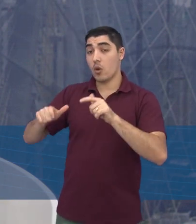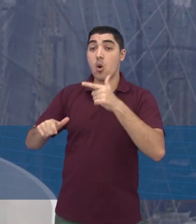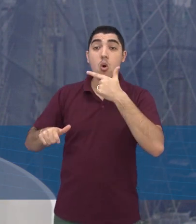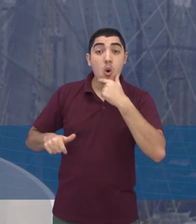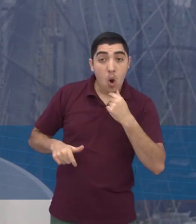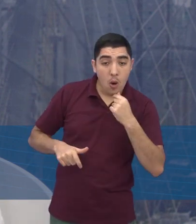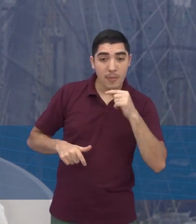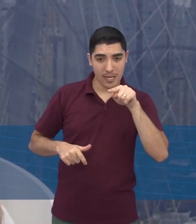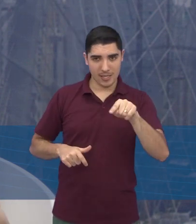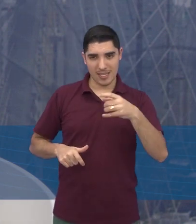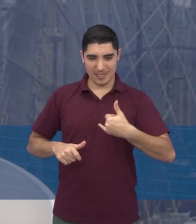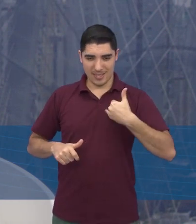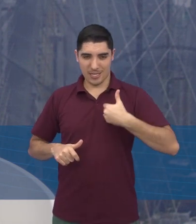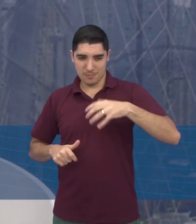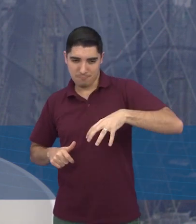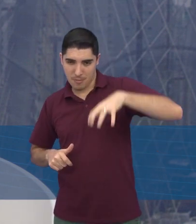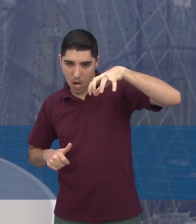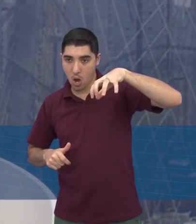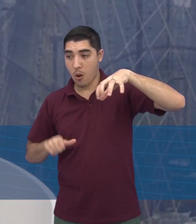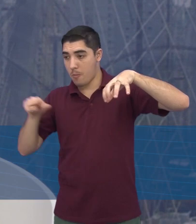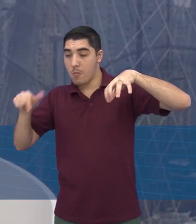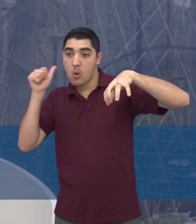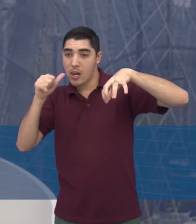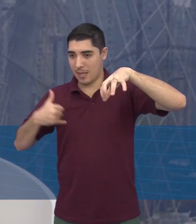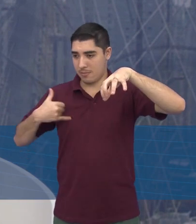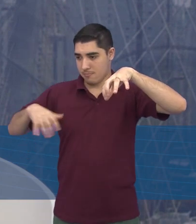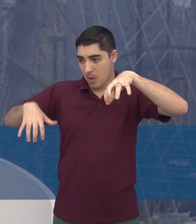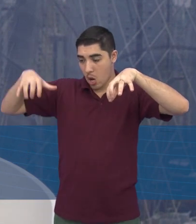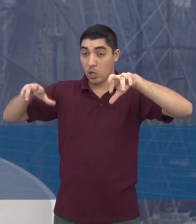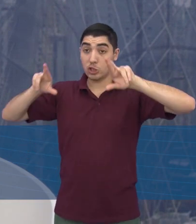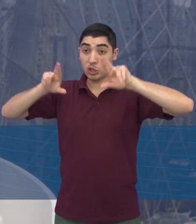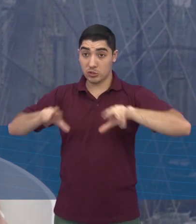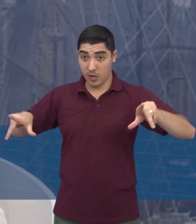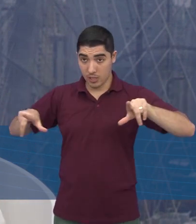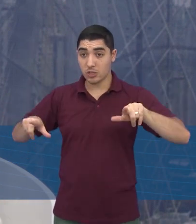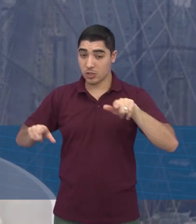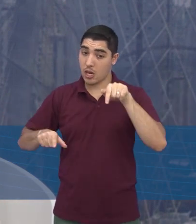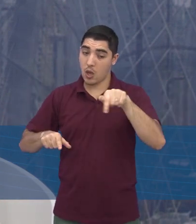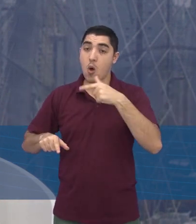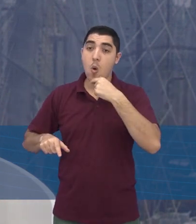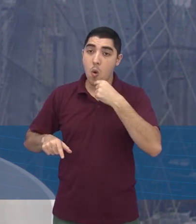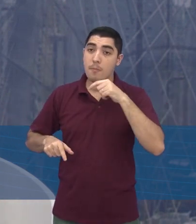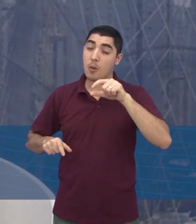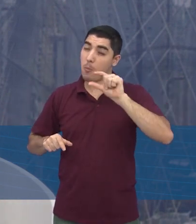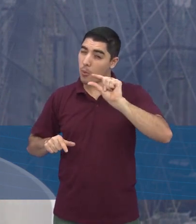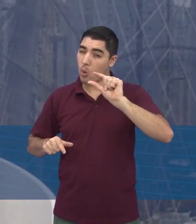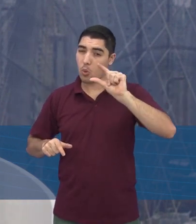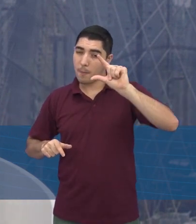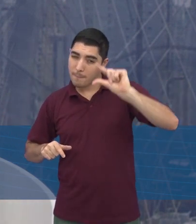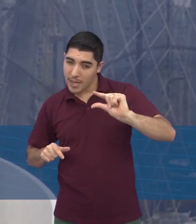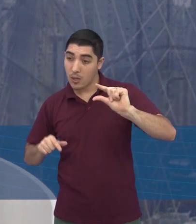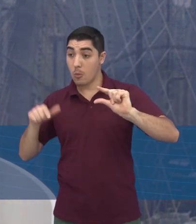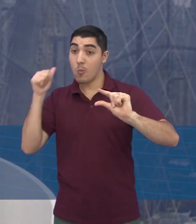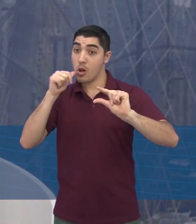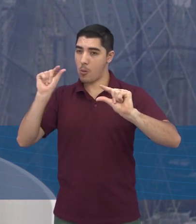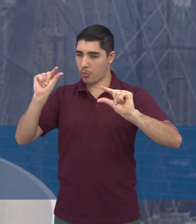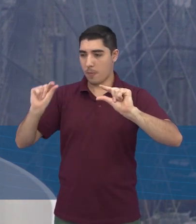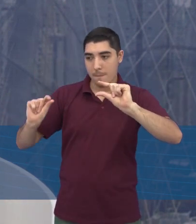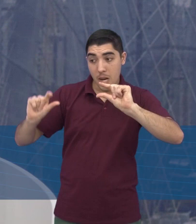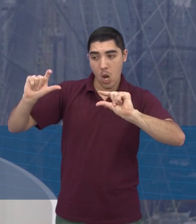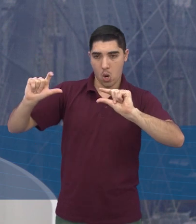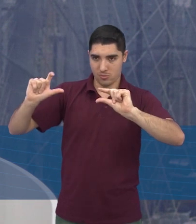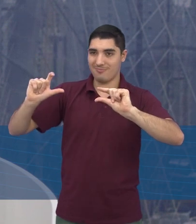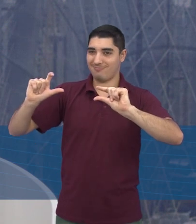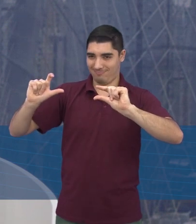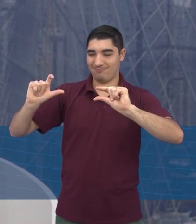da mulher, né? A expectativa média de vida do homem é um pouco menor e da mulher é um pouco maior. Apesar